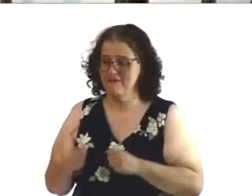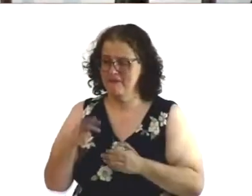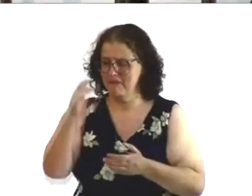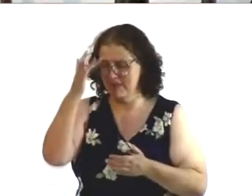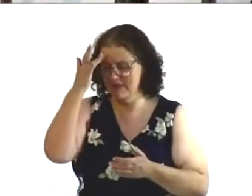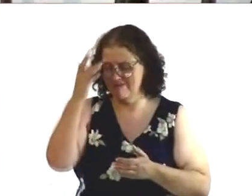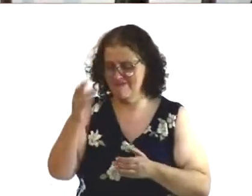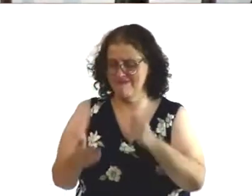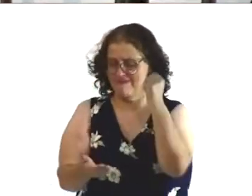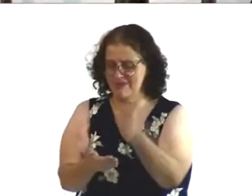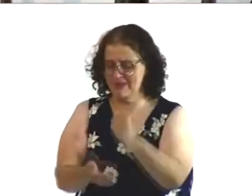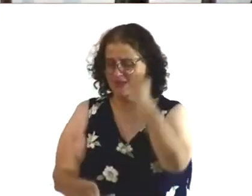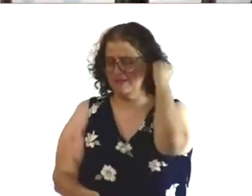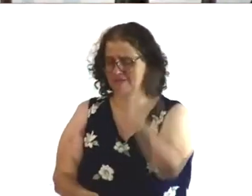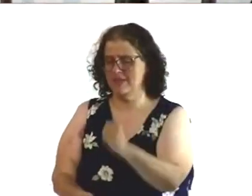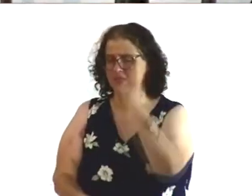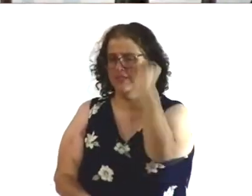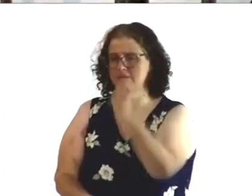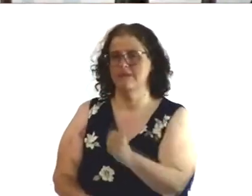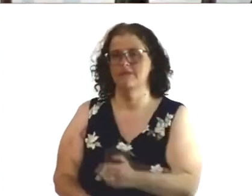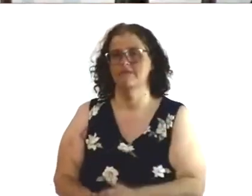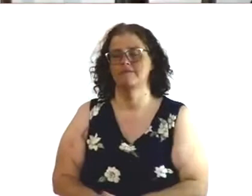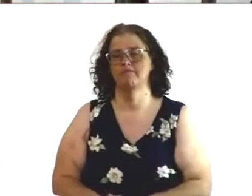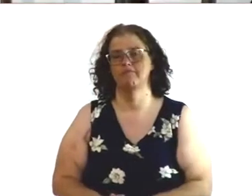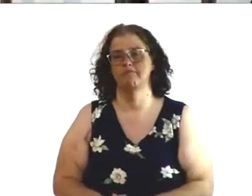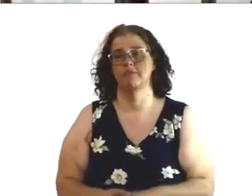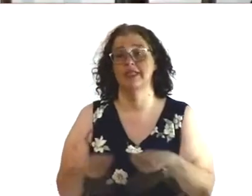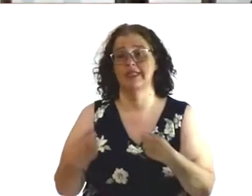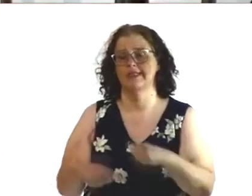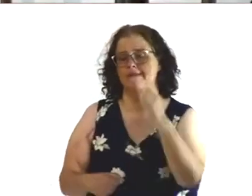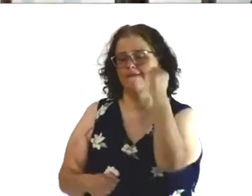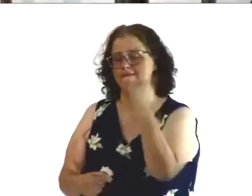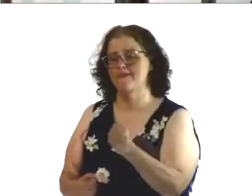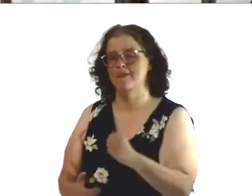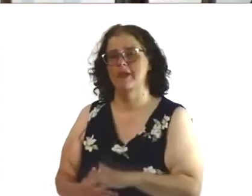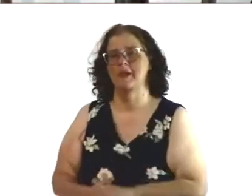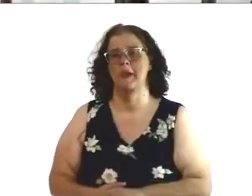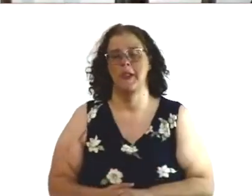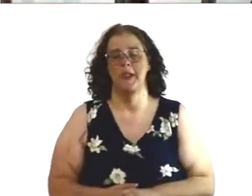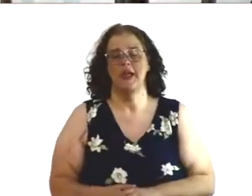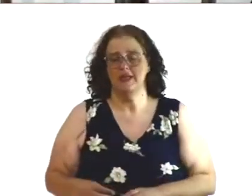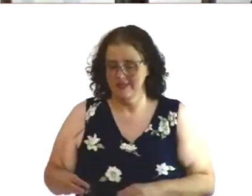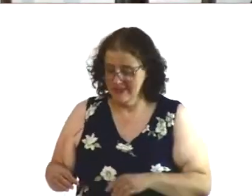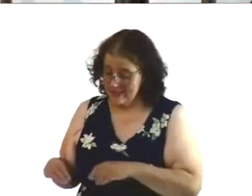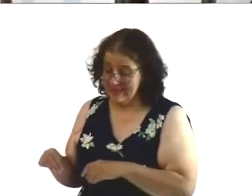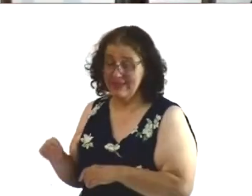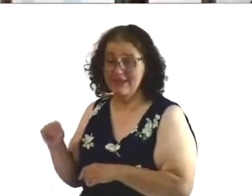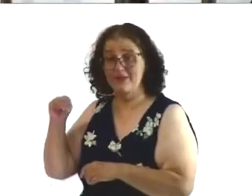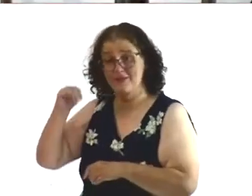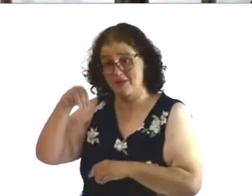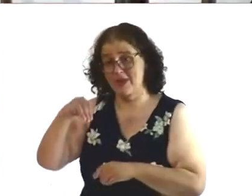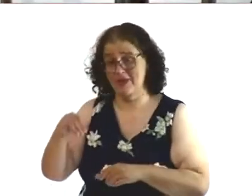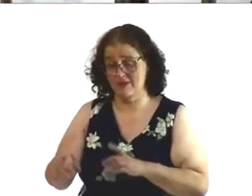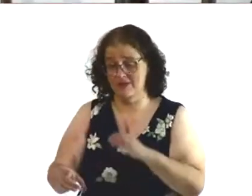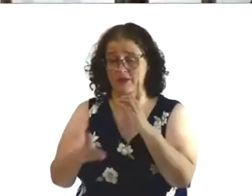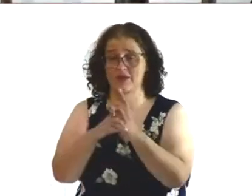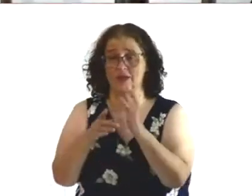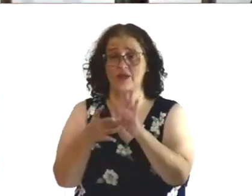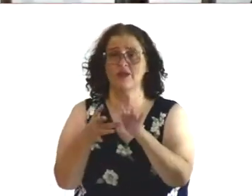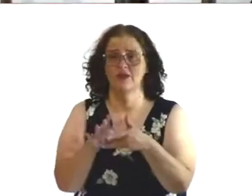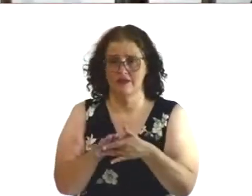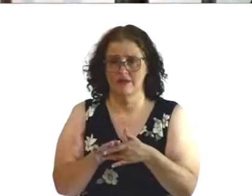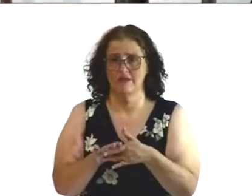É em Belém que os magos encontram a Jesus, e é em Belém que